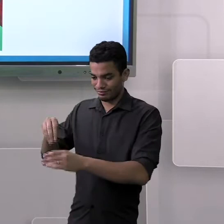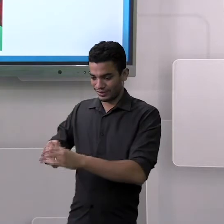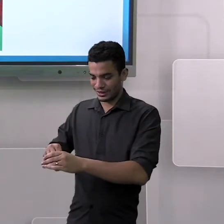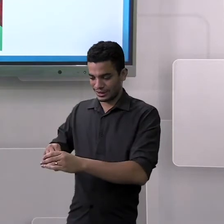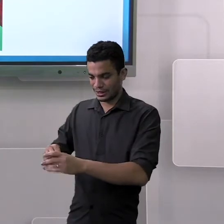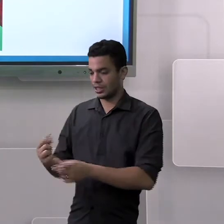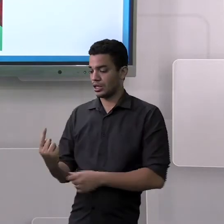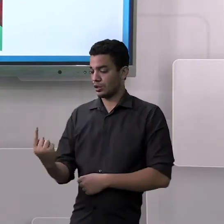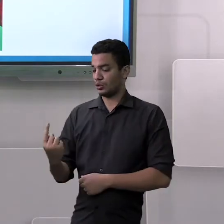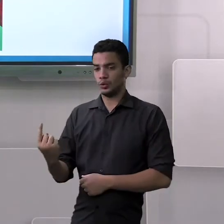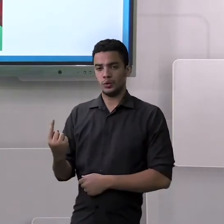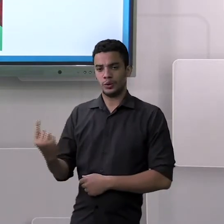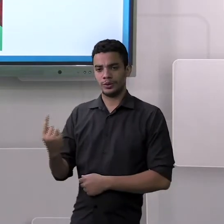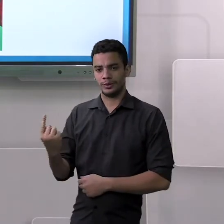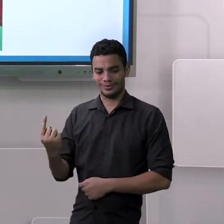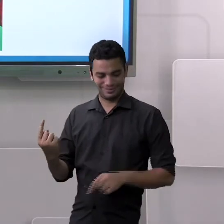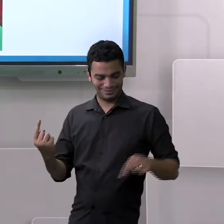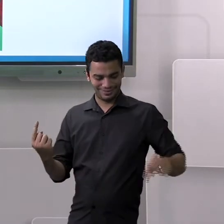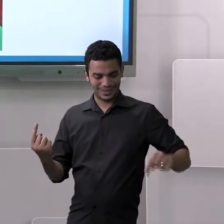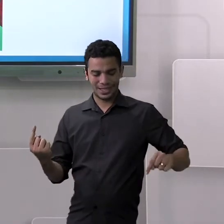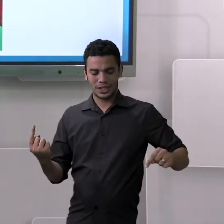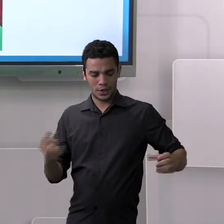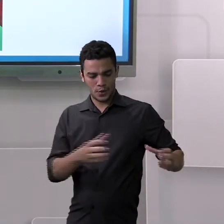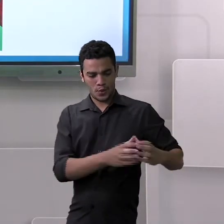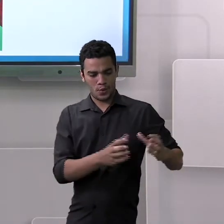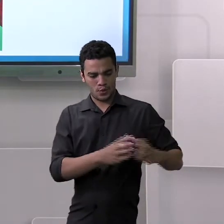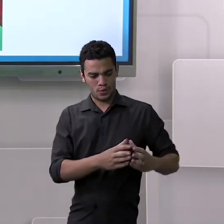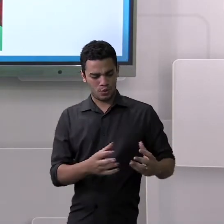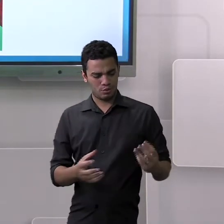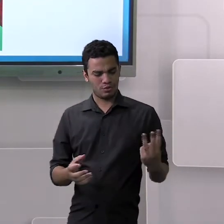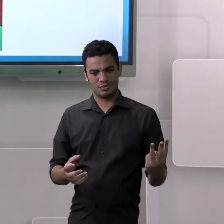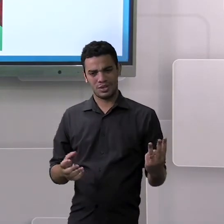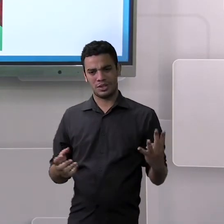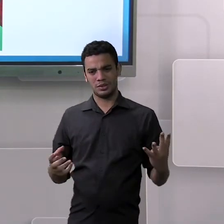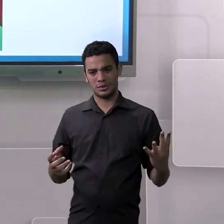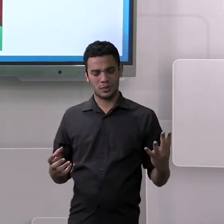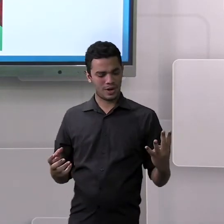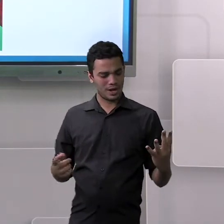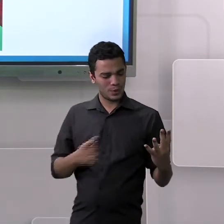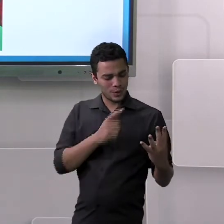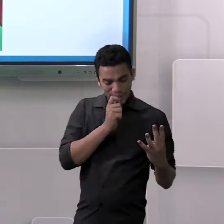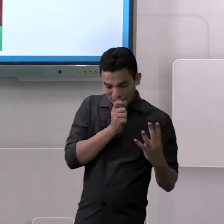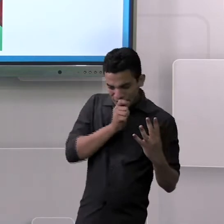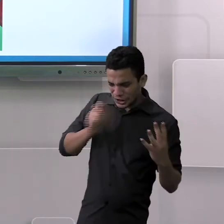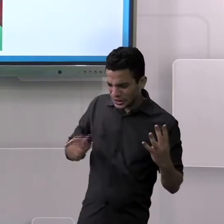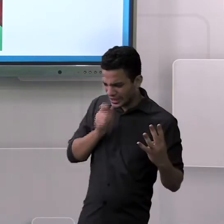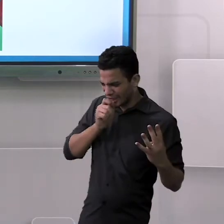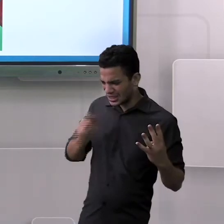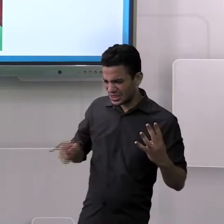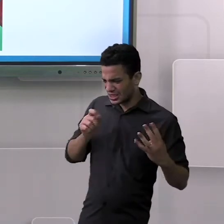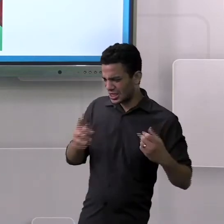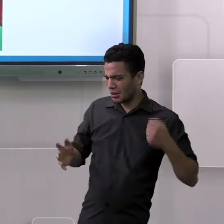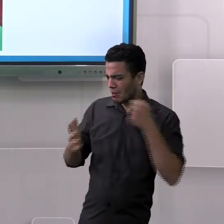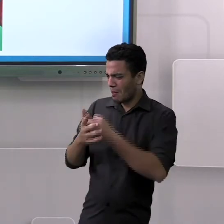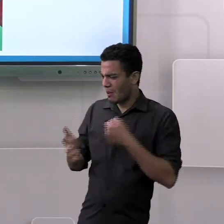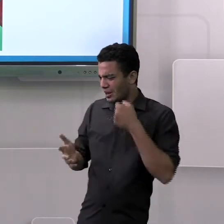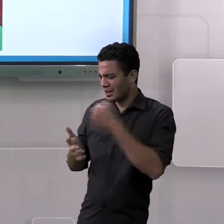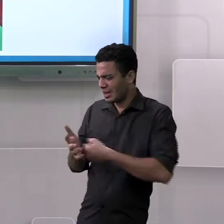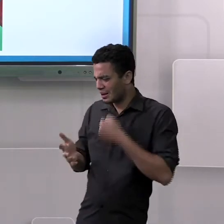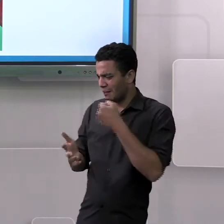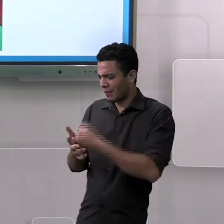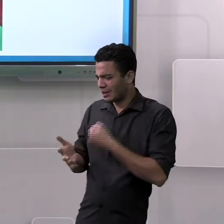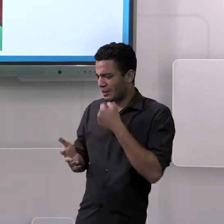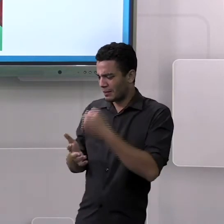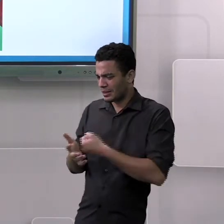está recebendo a brincadeira triste. Então, diga não ao bullying.